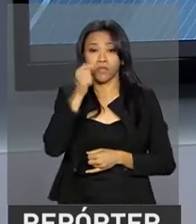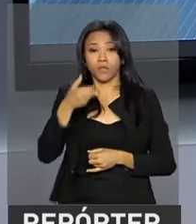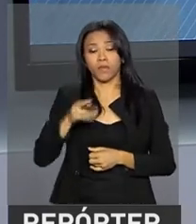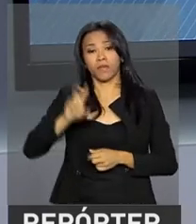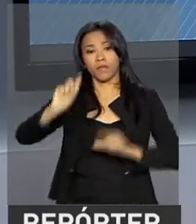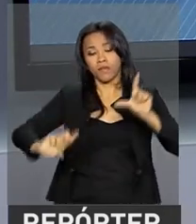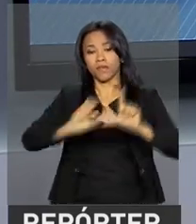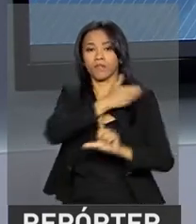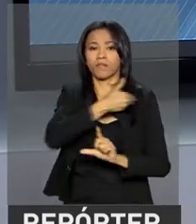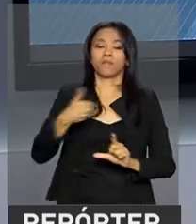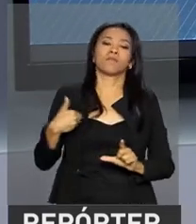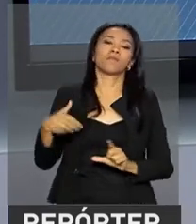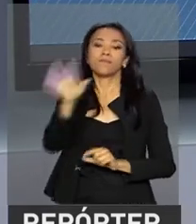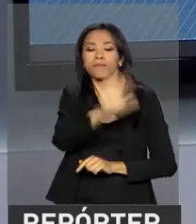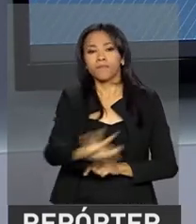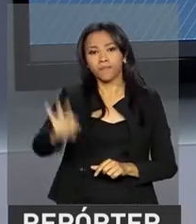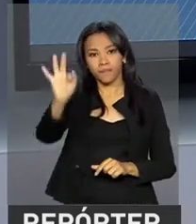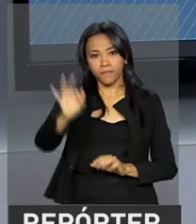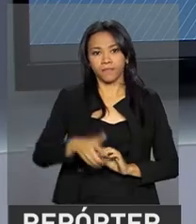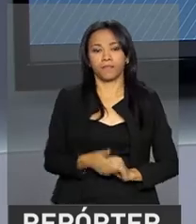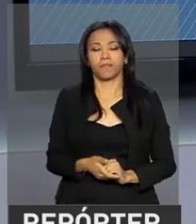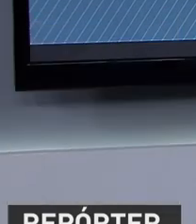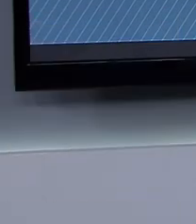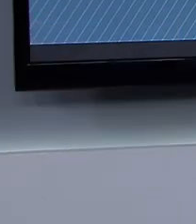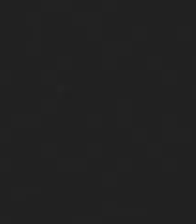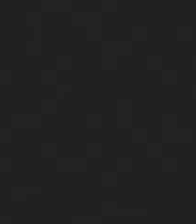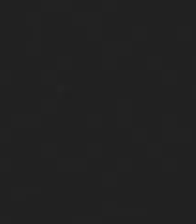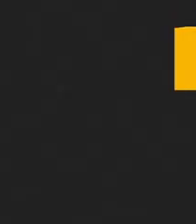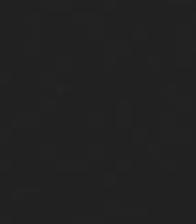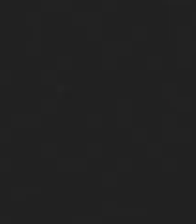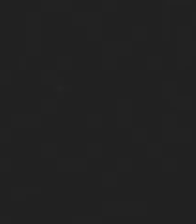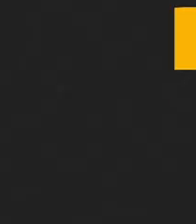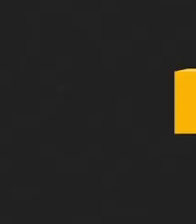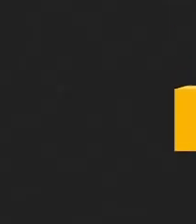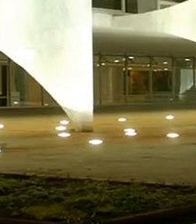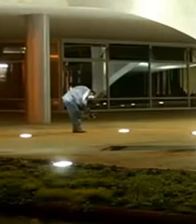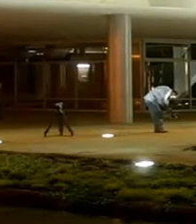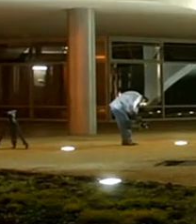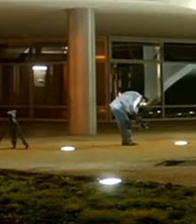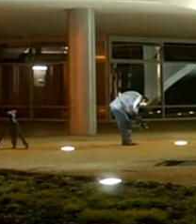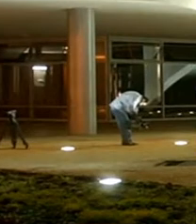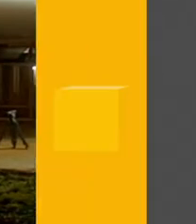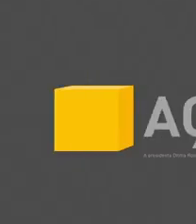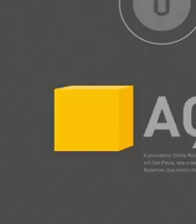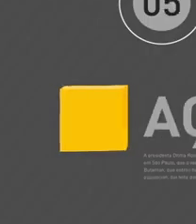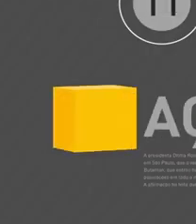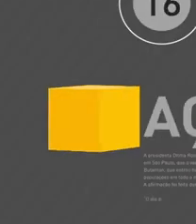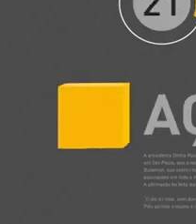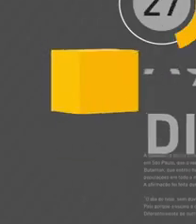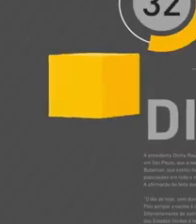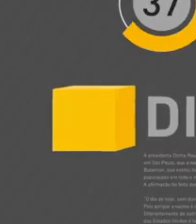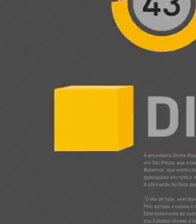na NBR, a TV do Governo Federal.